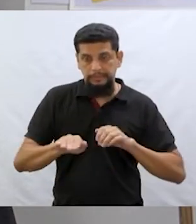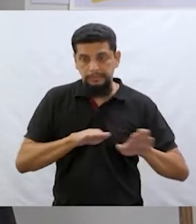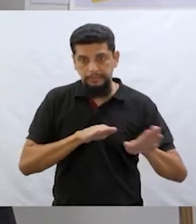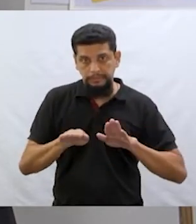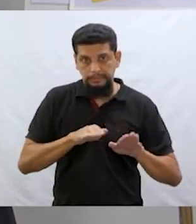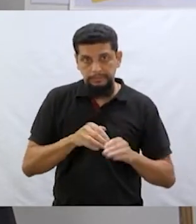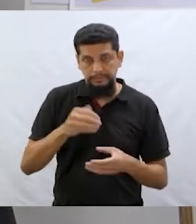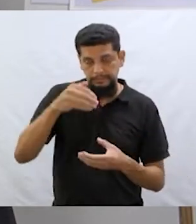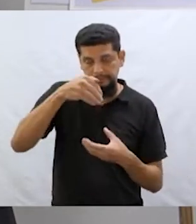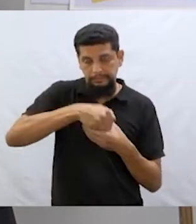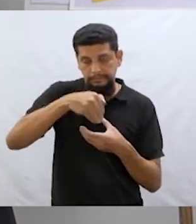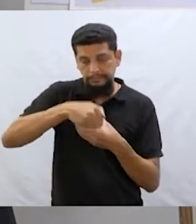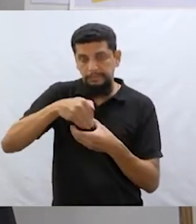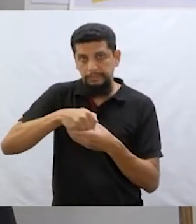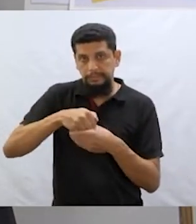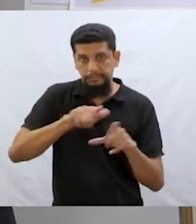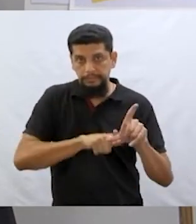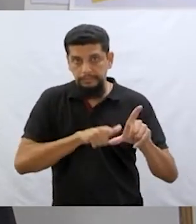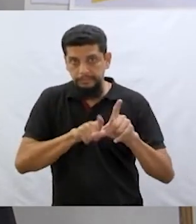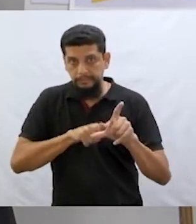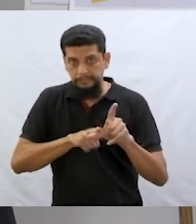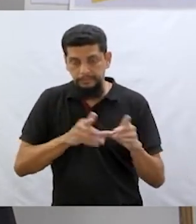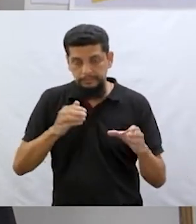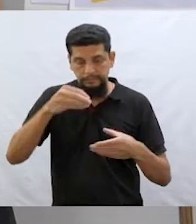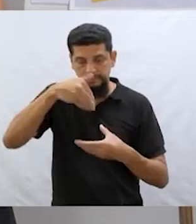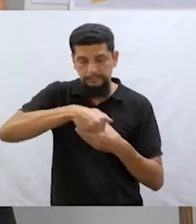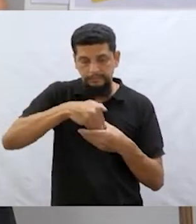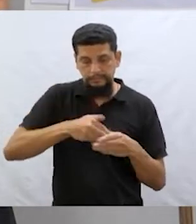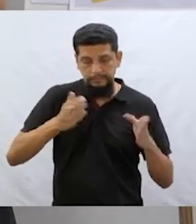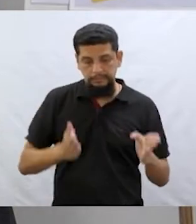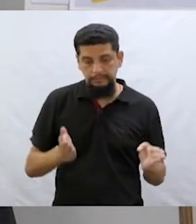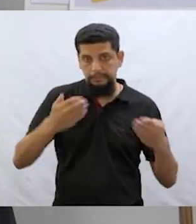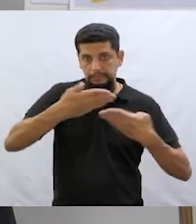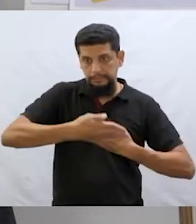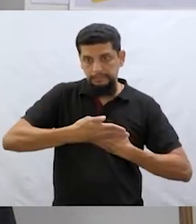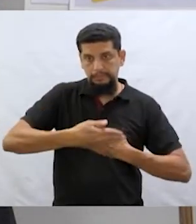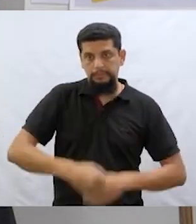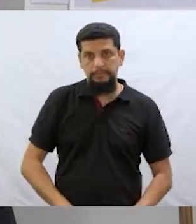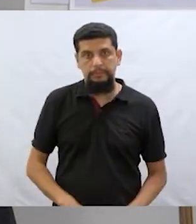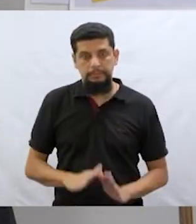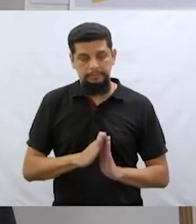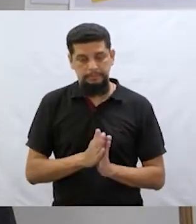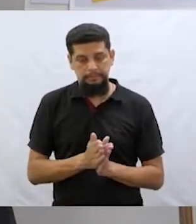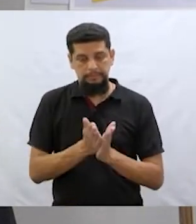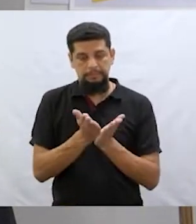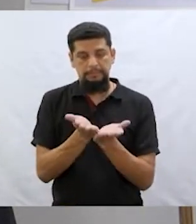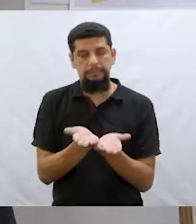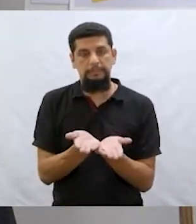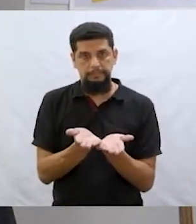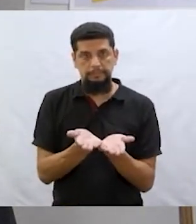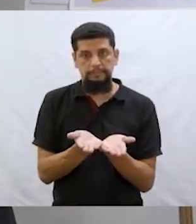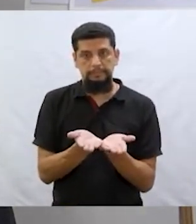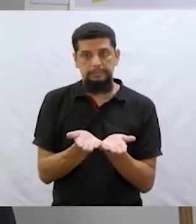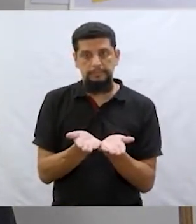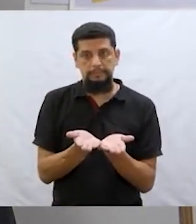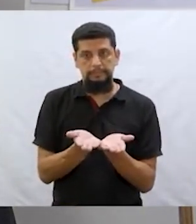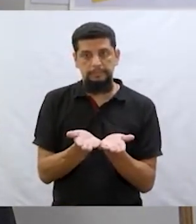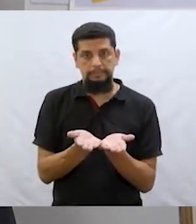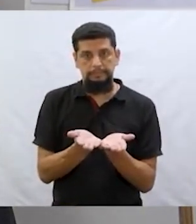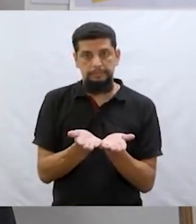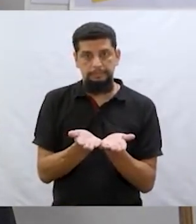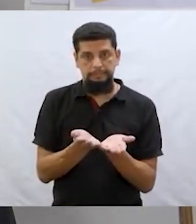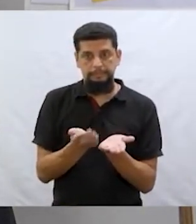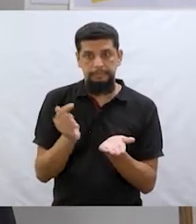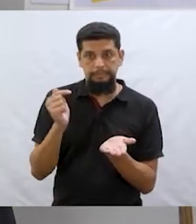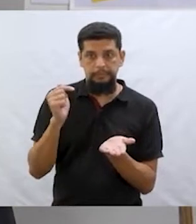e guardar as letras lá na caixinha. Isso mesmo, vamos fazer junto comigo. Eu vou fazer aqui, vamos pegar o caderno, professora. Eu te ajudo